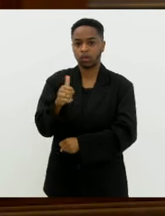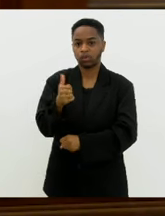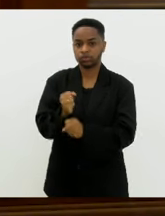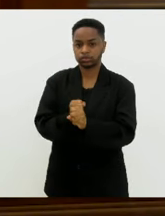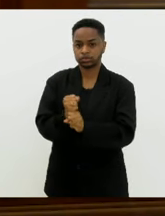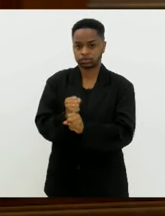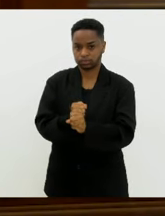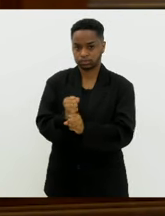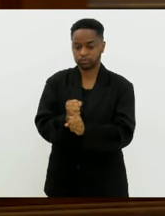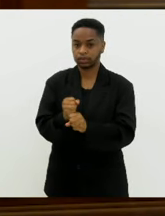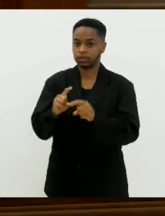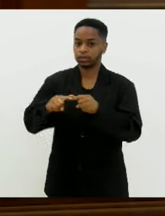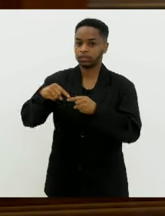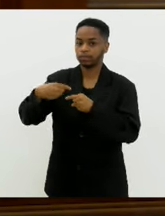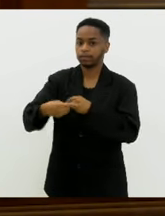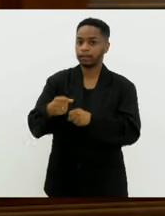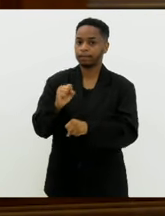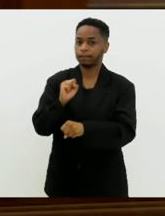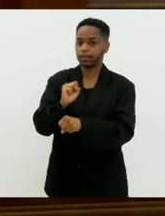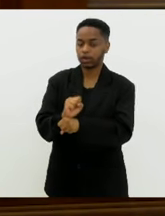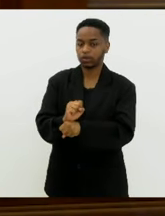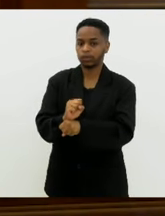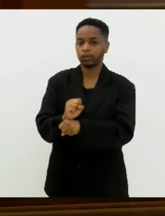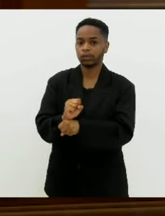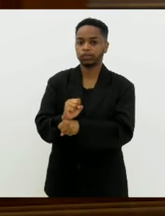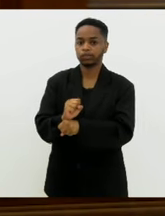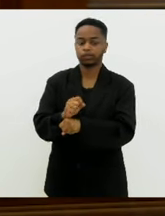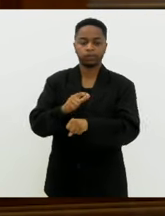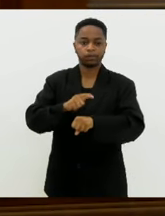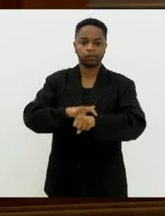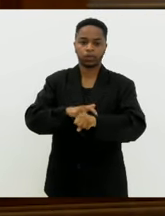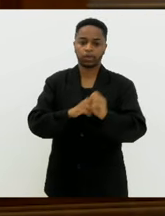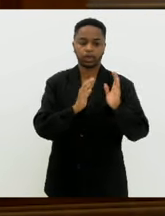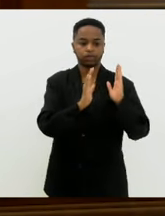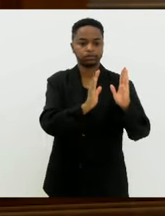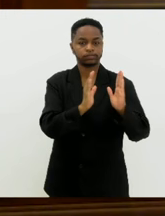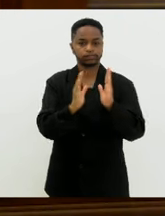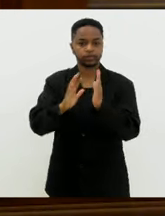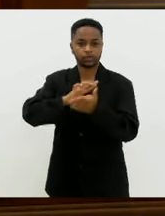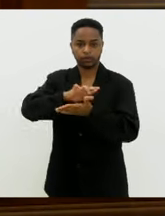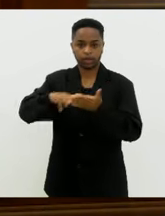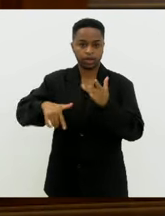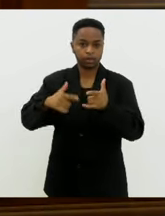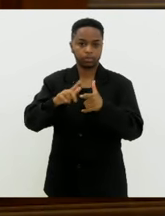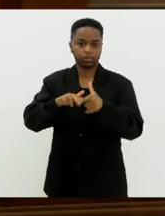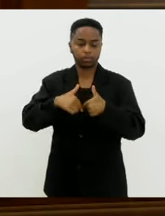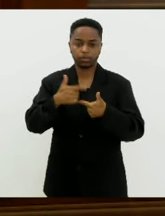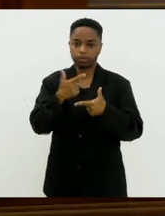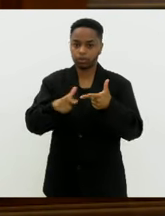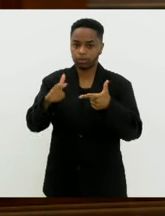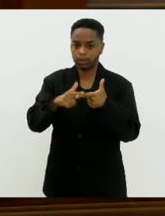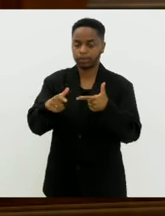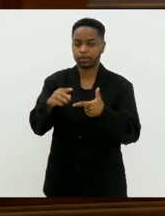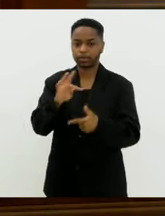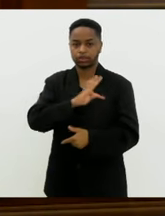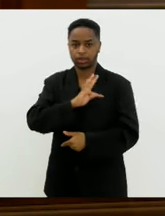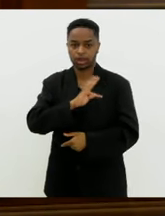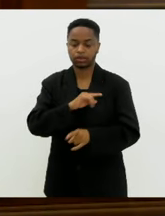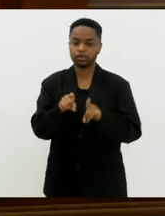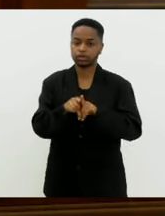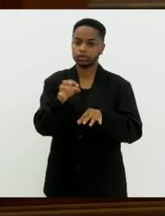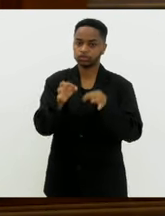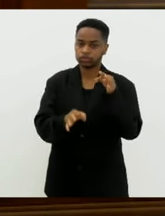foi paralisado por diversas circunstâncias técnicas, jurídicas. Houve um embrólio na